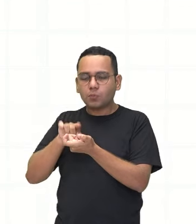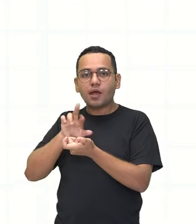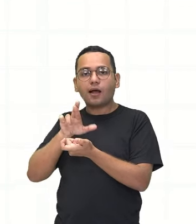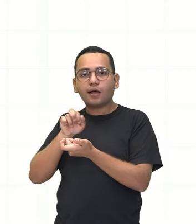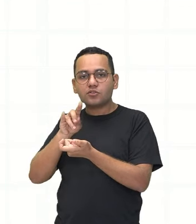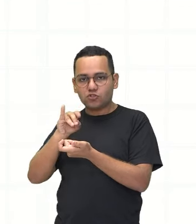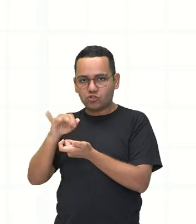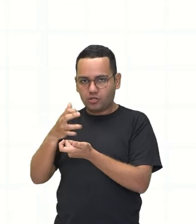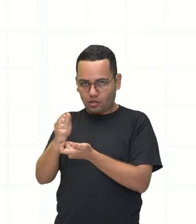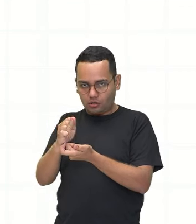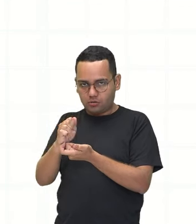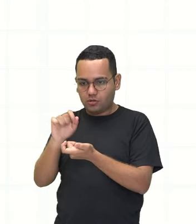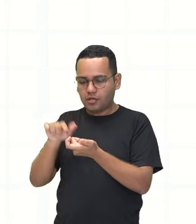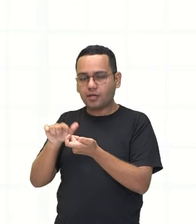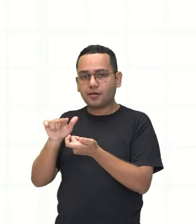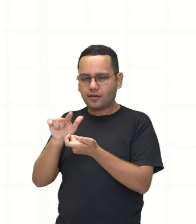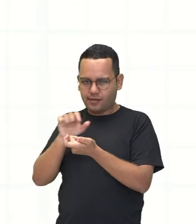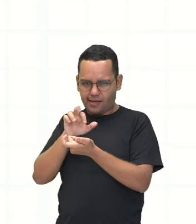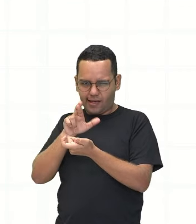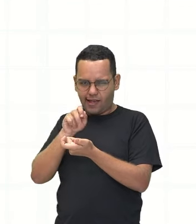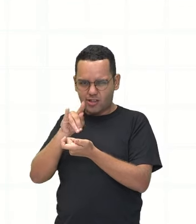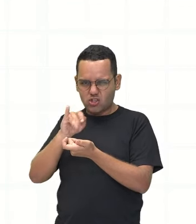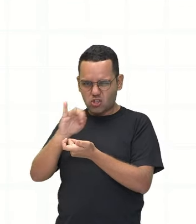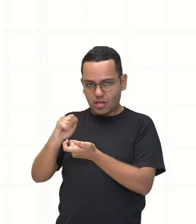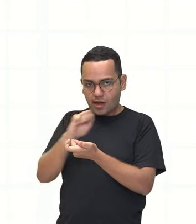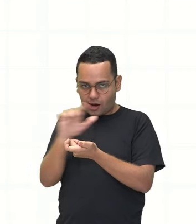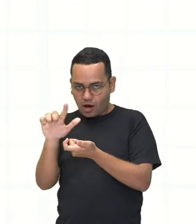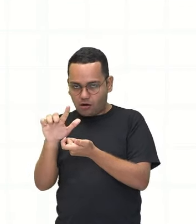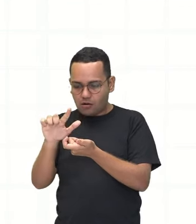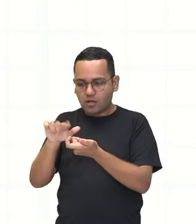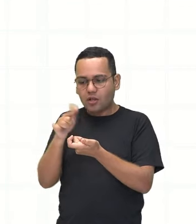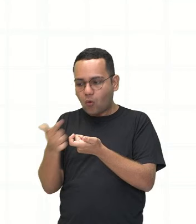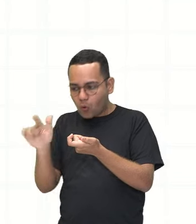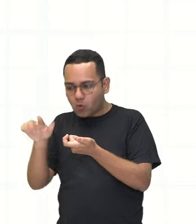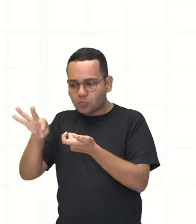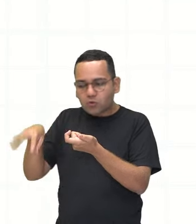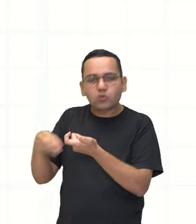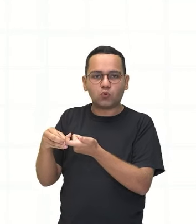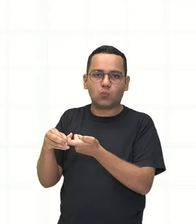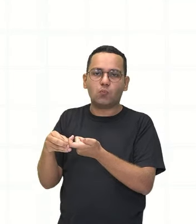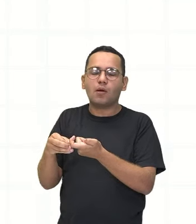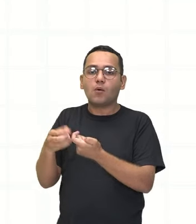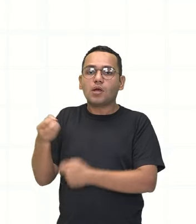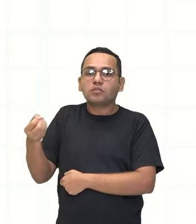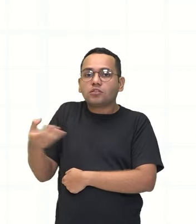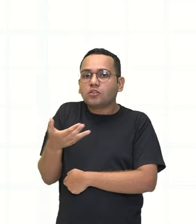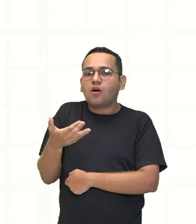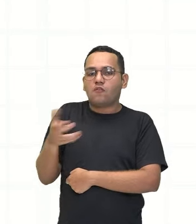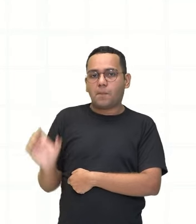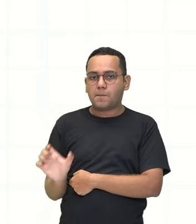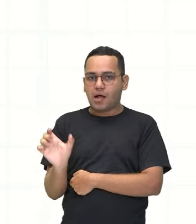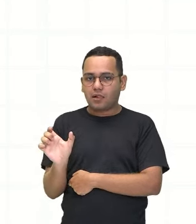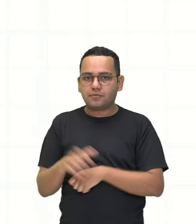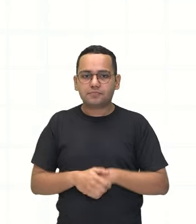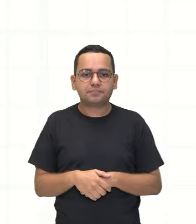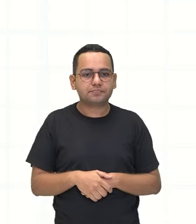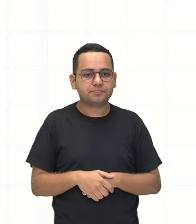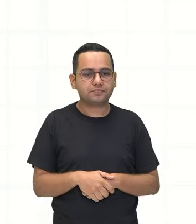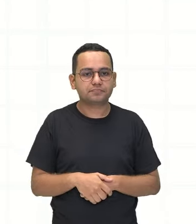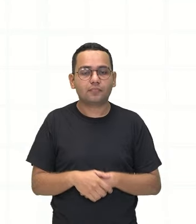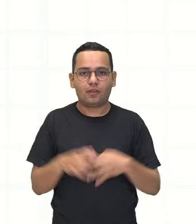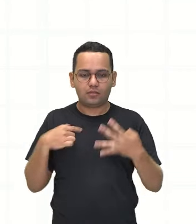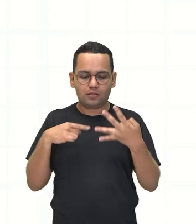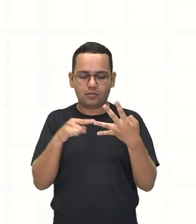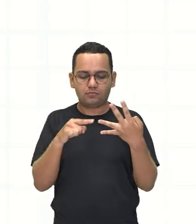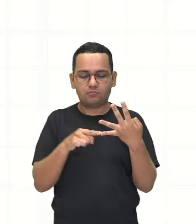palavras, né? Como a gente pode observar aqui, em livro e pedraria. Perceberam? Então, há uma diferença entre o primitivo